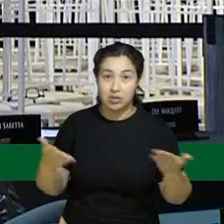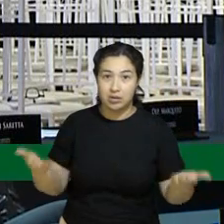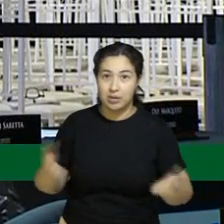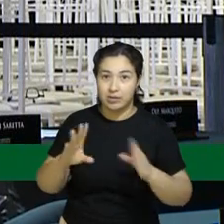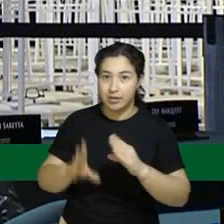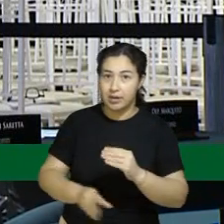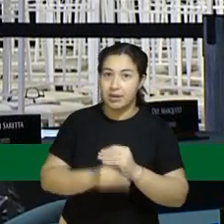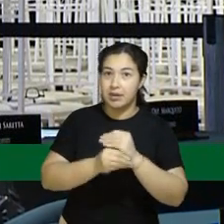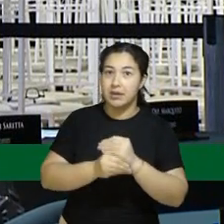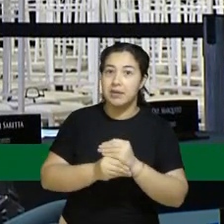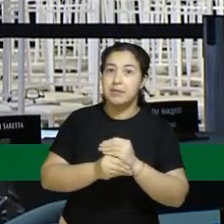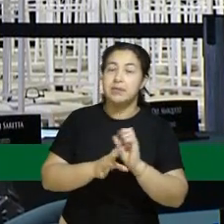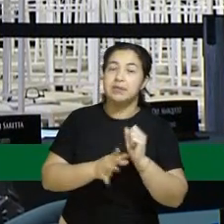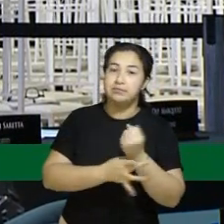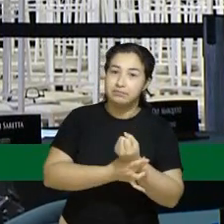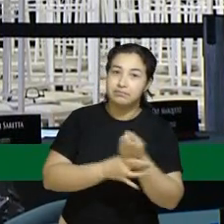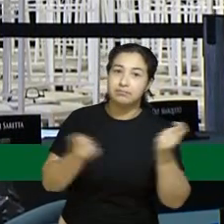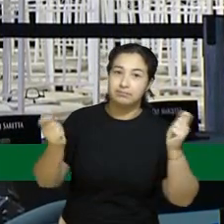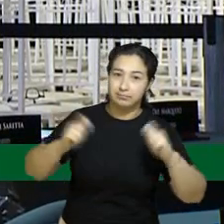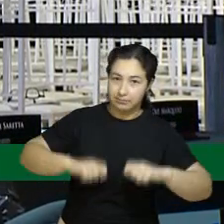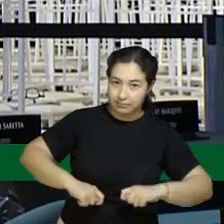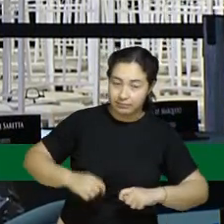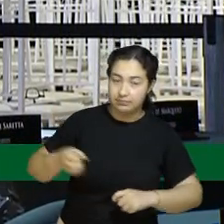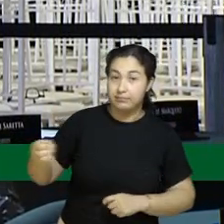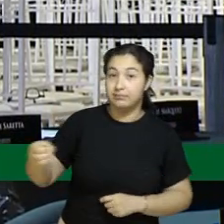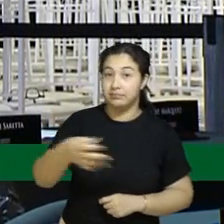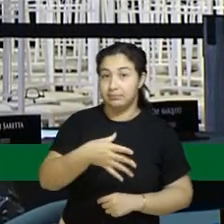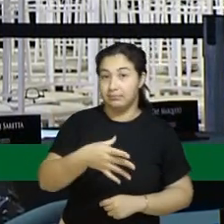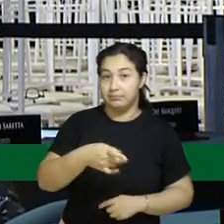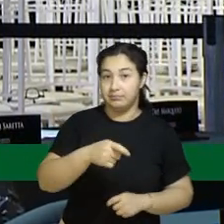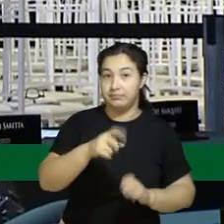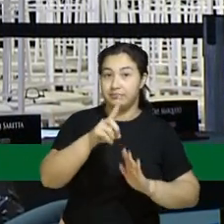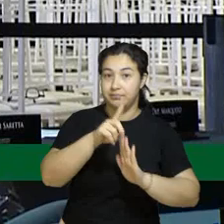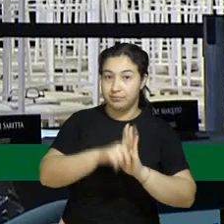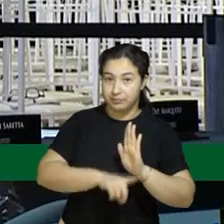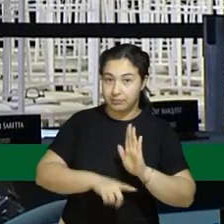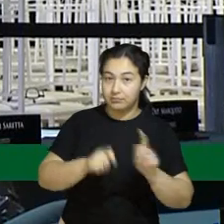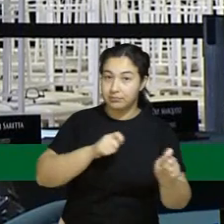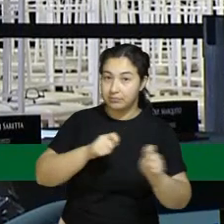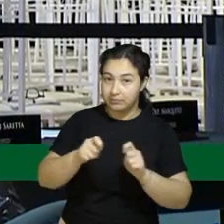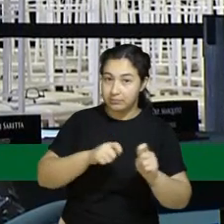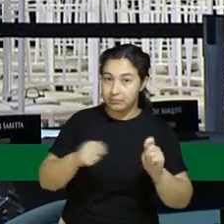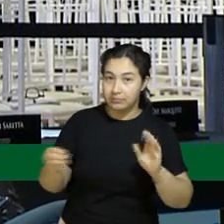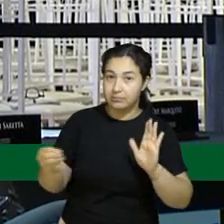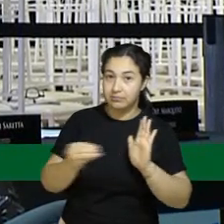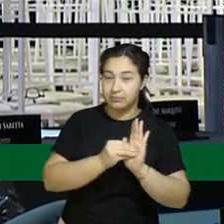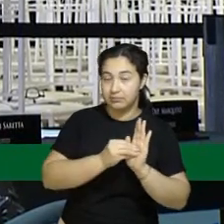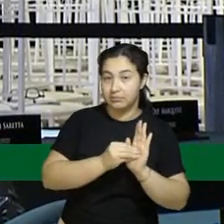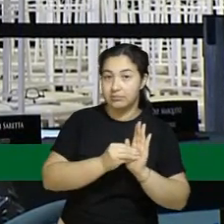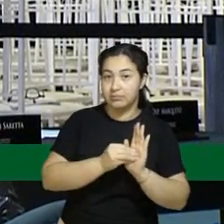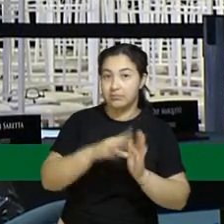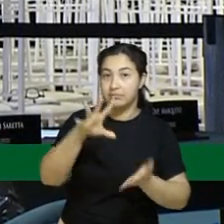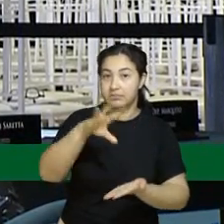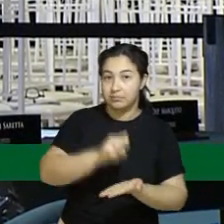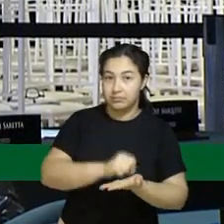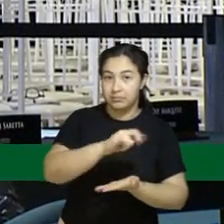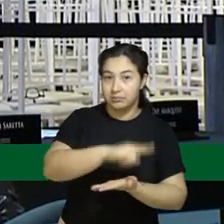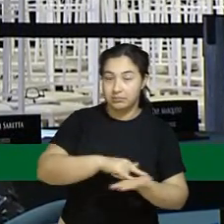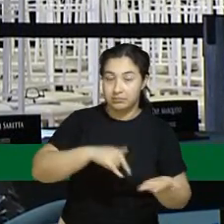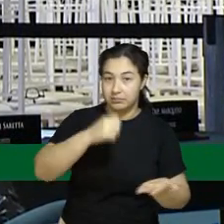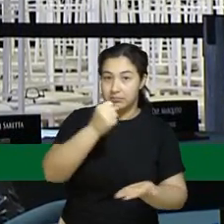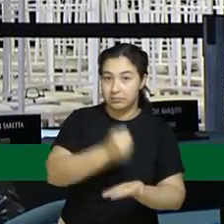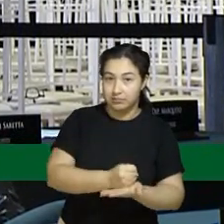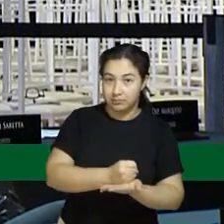garante? Garante essa modalidade que está no direito administrativo brasileiro, que prevê a contratação através da autorização,